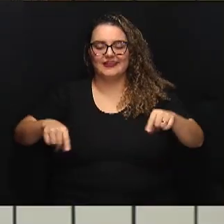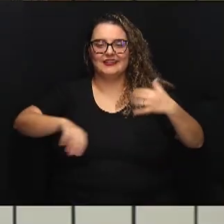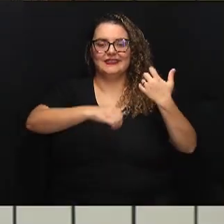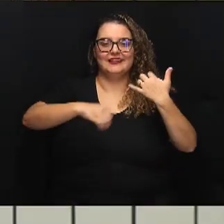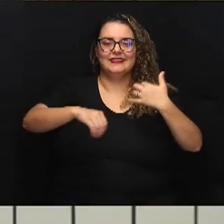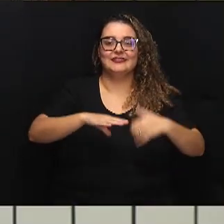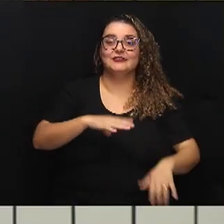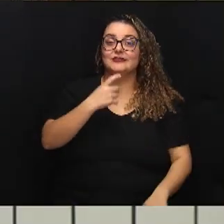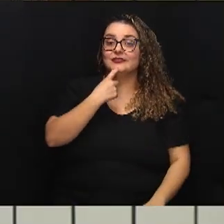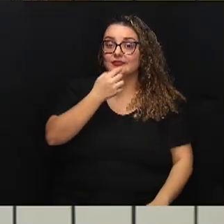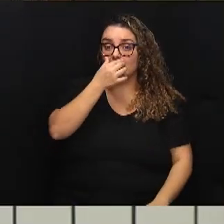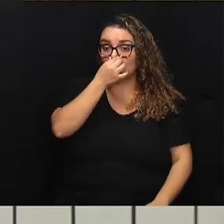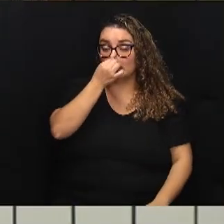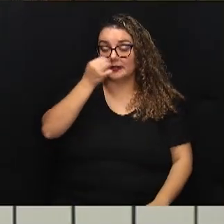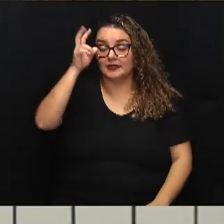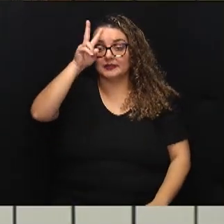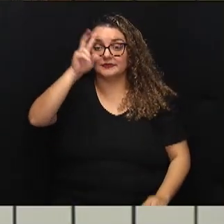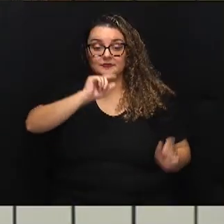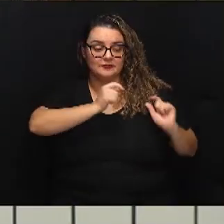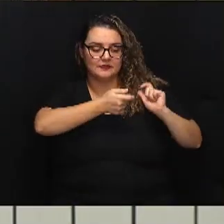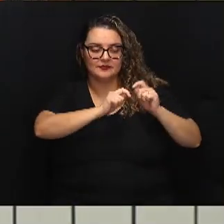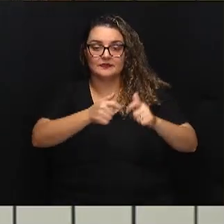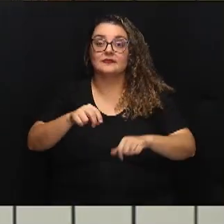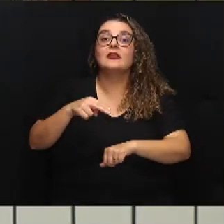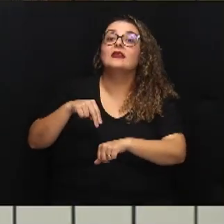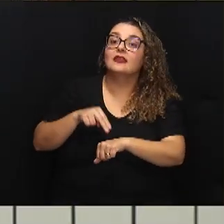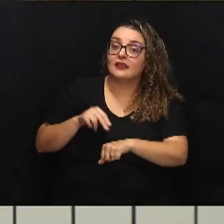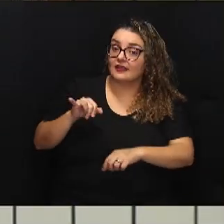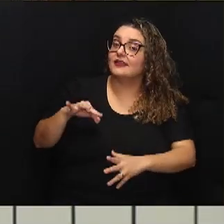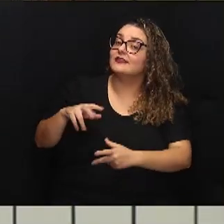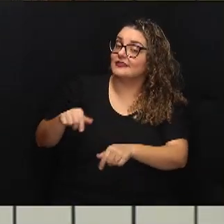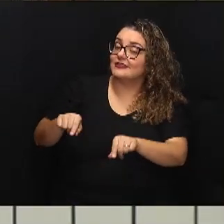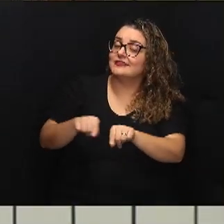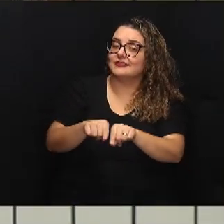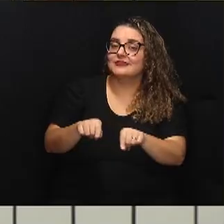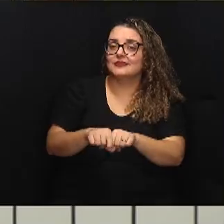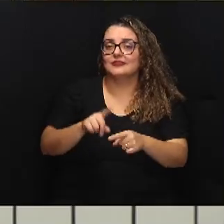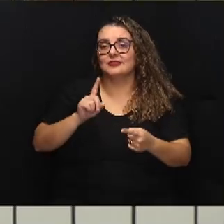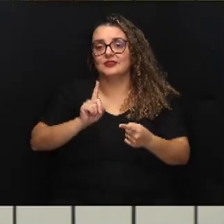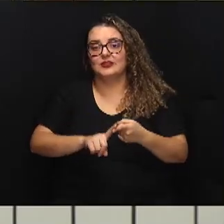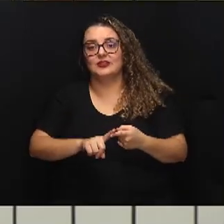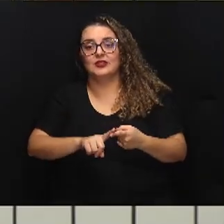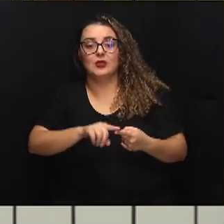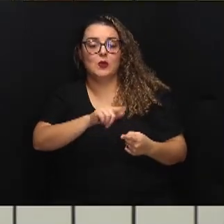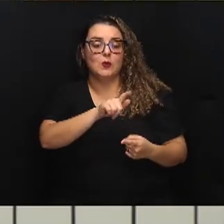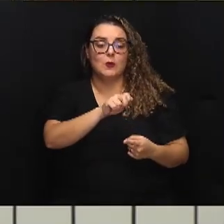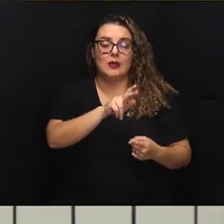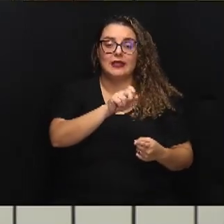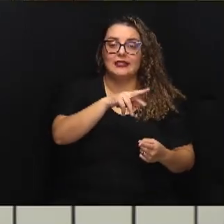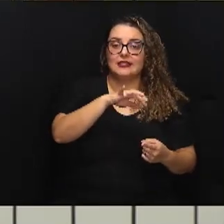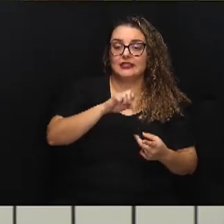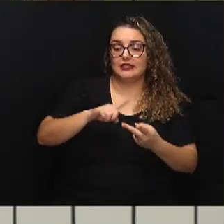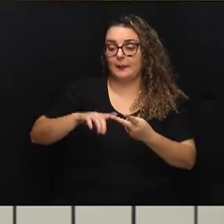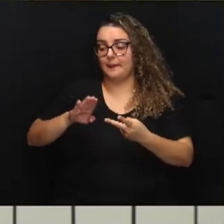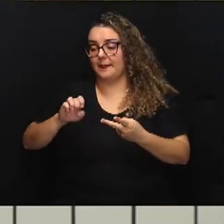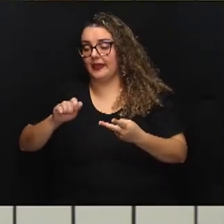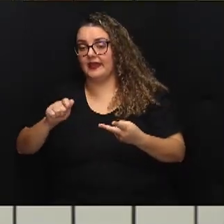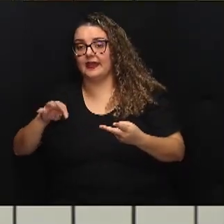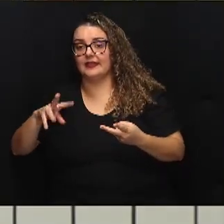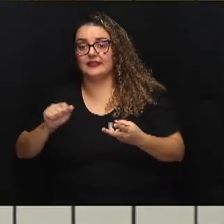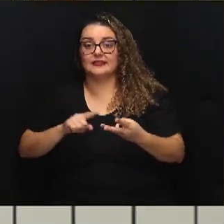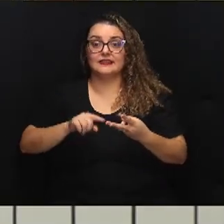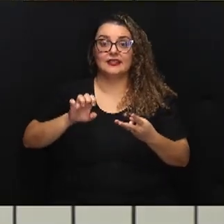de Campinas, relembrou clássicos nacionais e internacionais, como a ópera O Guarani, Beatriz,